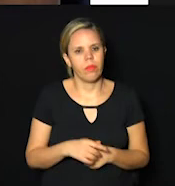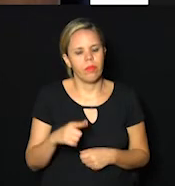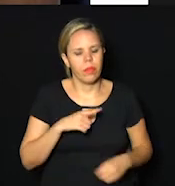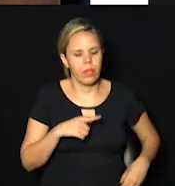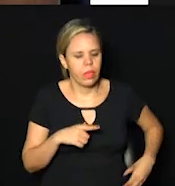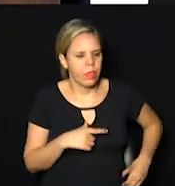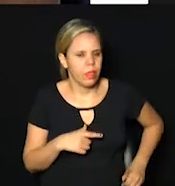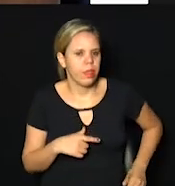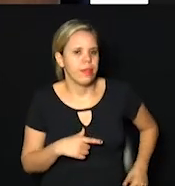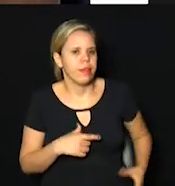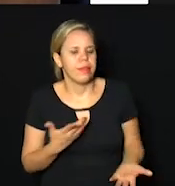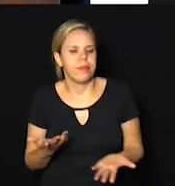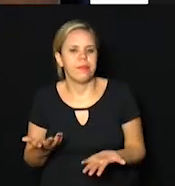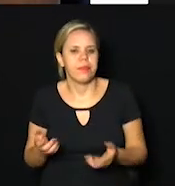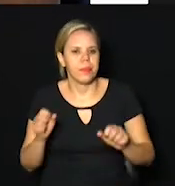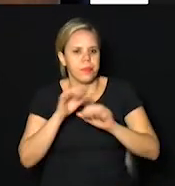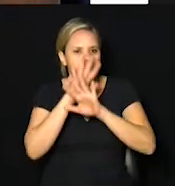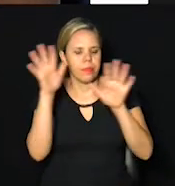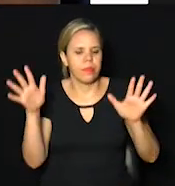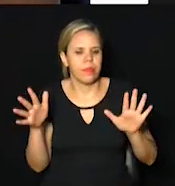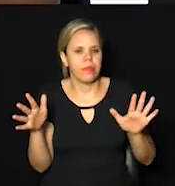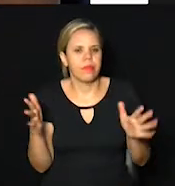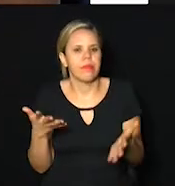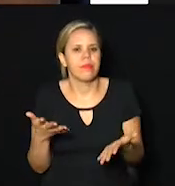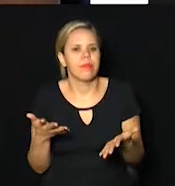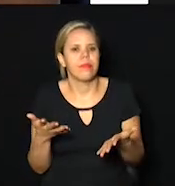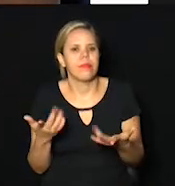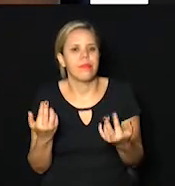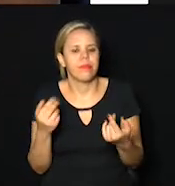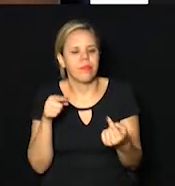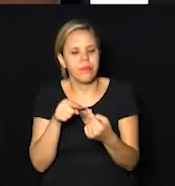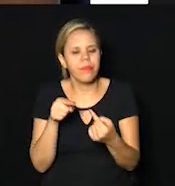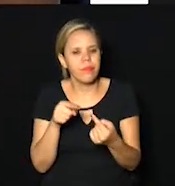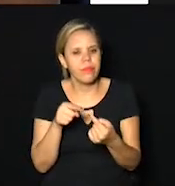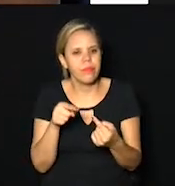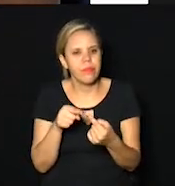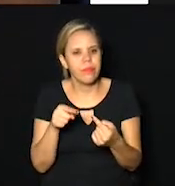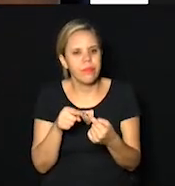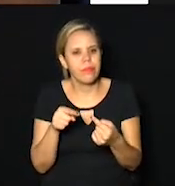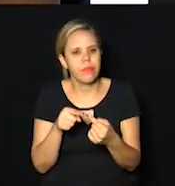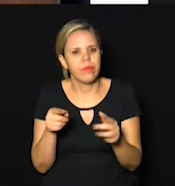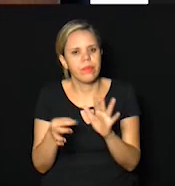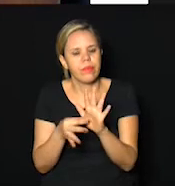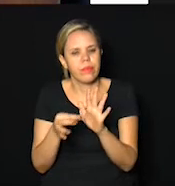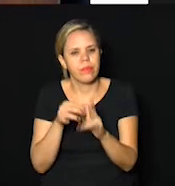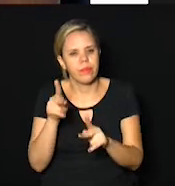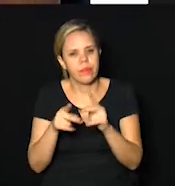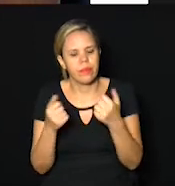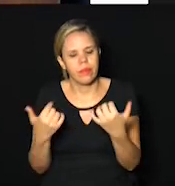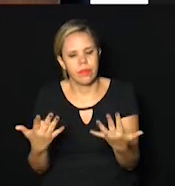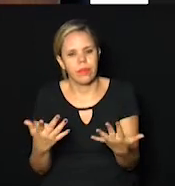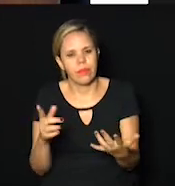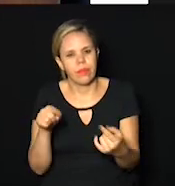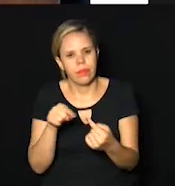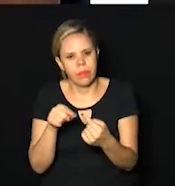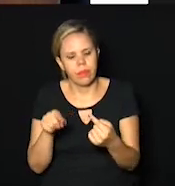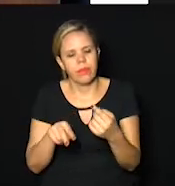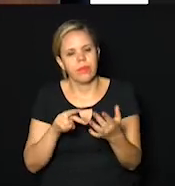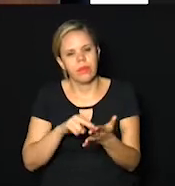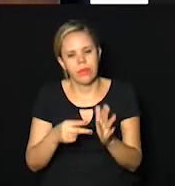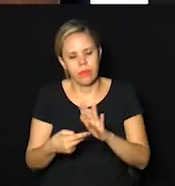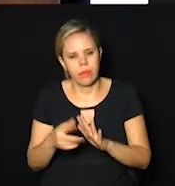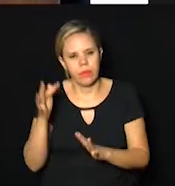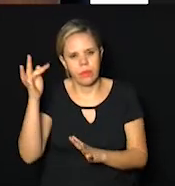viabilizar o meu discurso a partir da visão das pessoas, né? E como eu sempre digo, isso tem a ver com futuro, esperança.